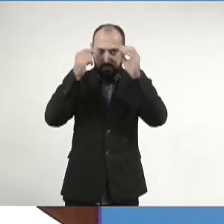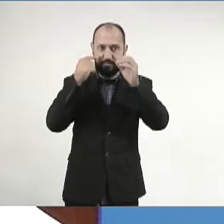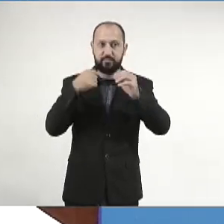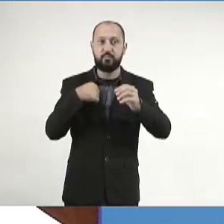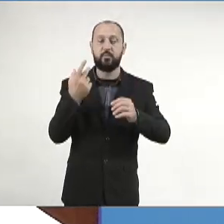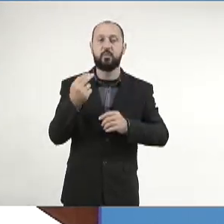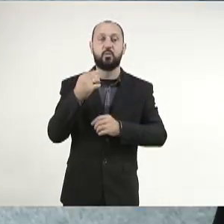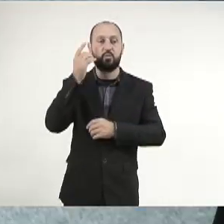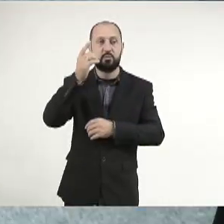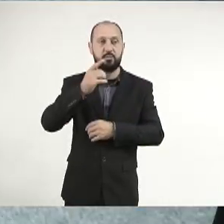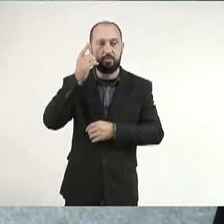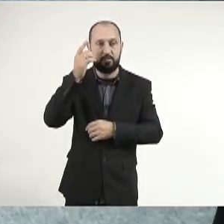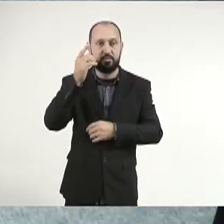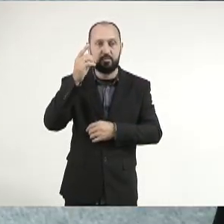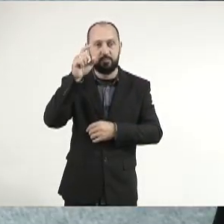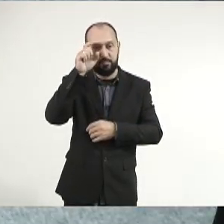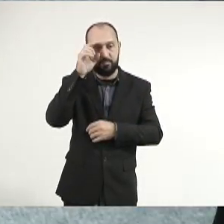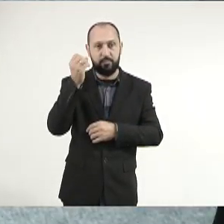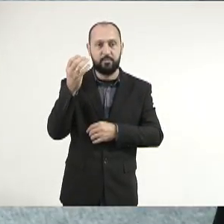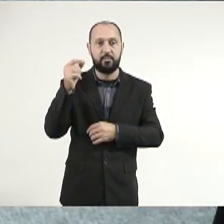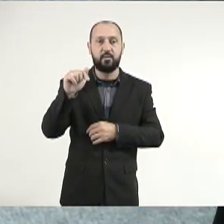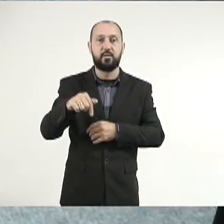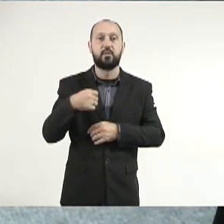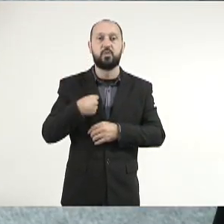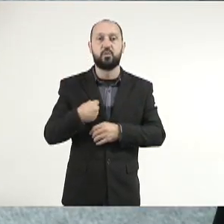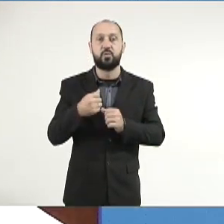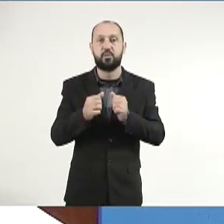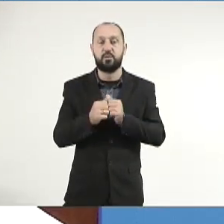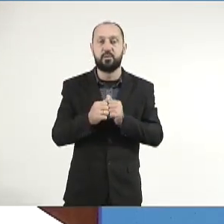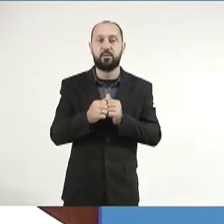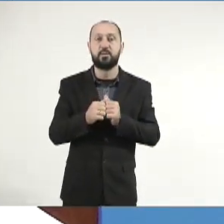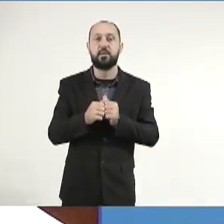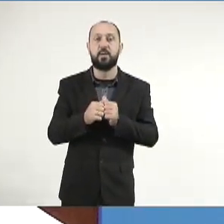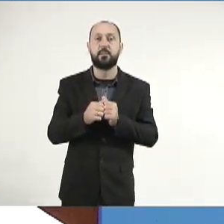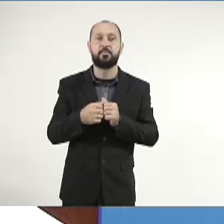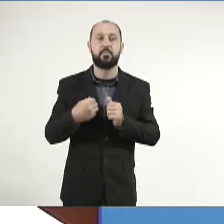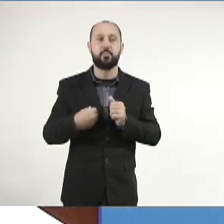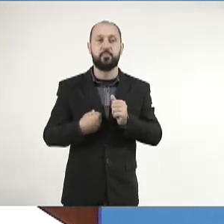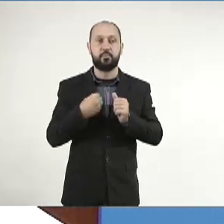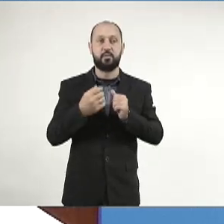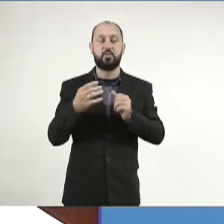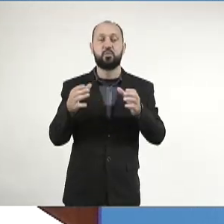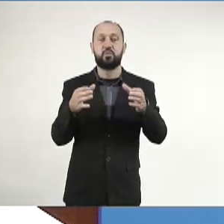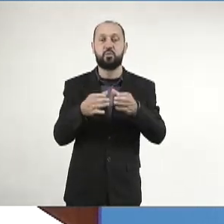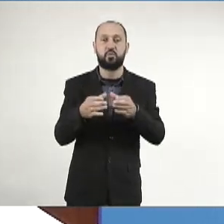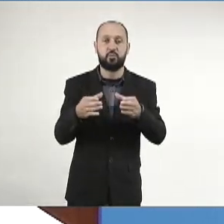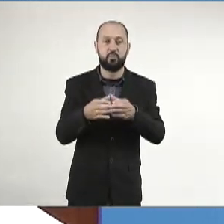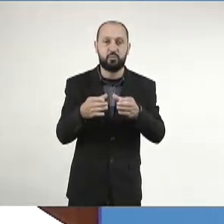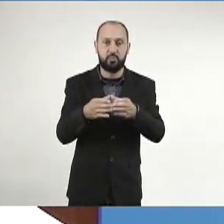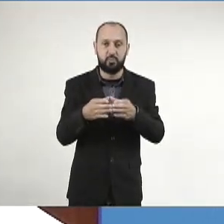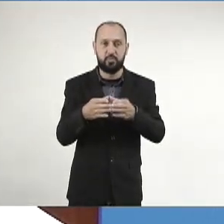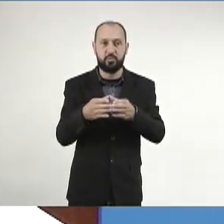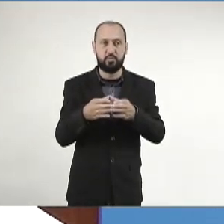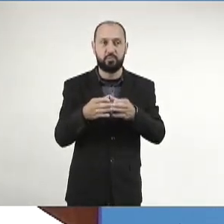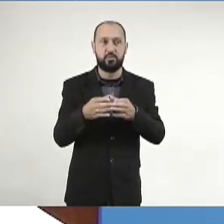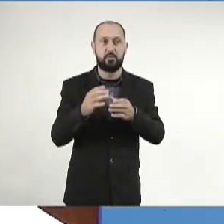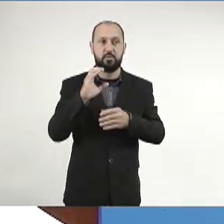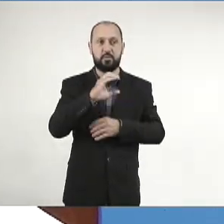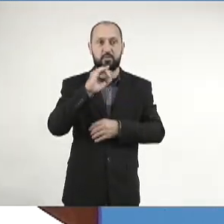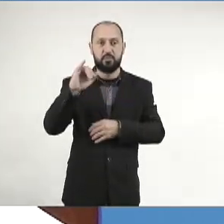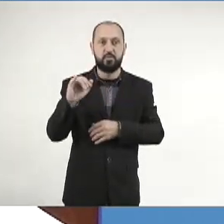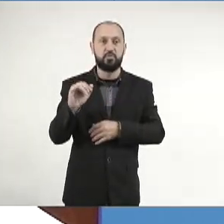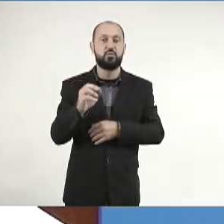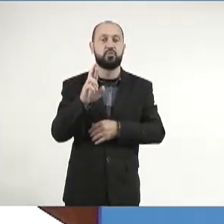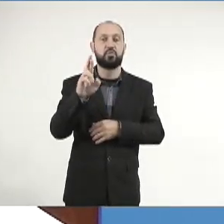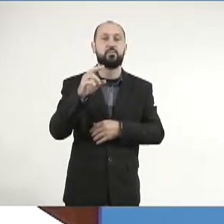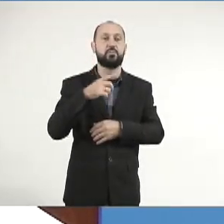deputado Pedro Luciano Neto, que está aqui e que faz parte da comissão da CCJ, que